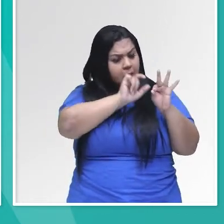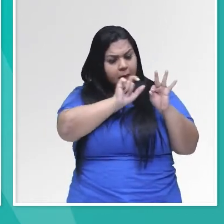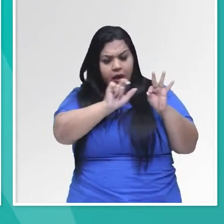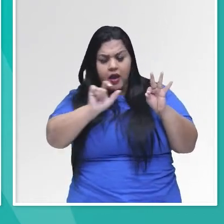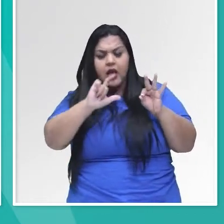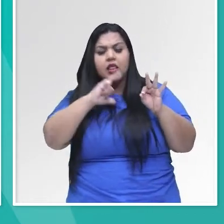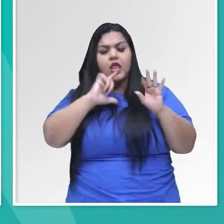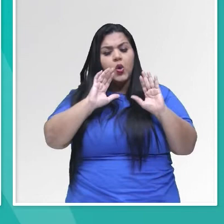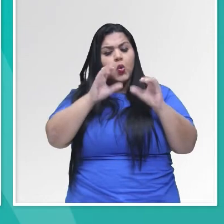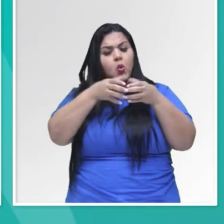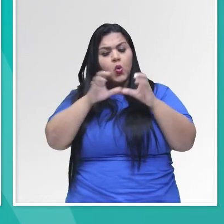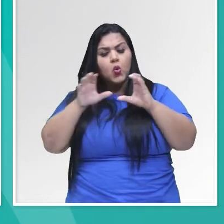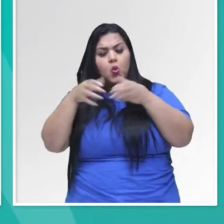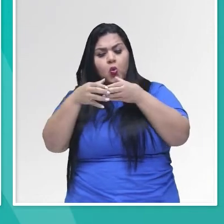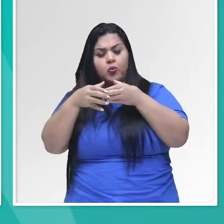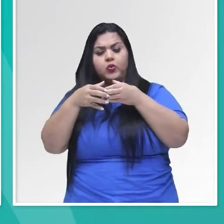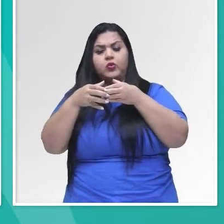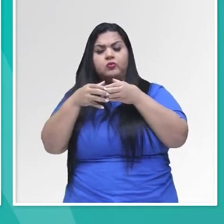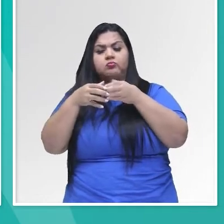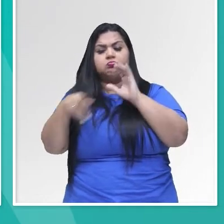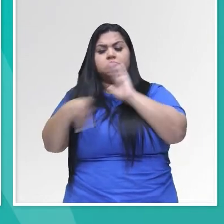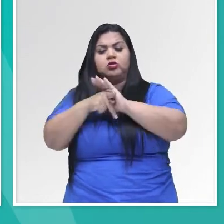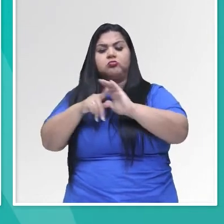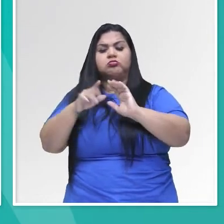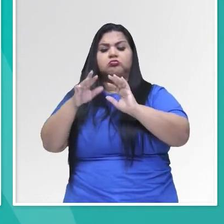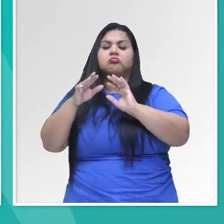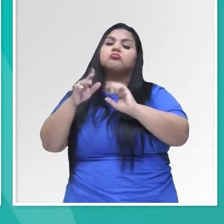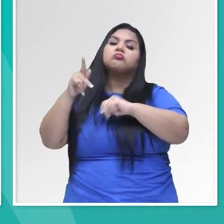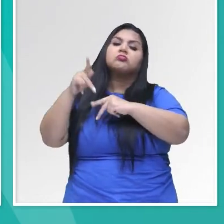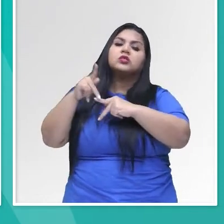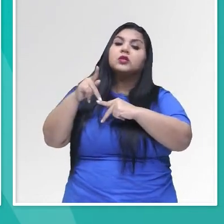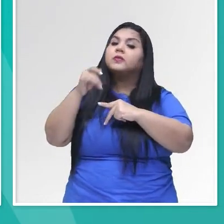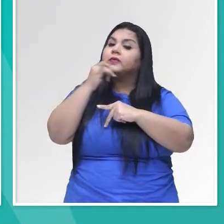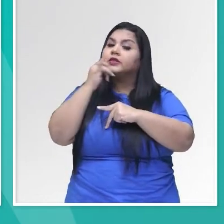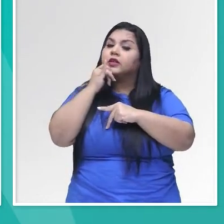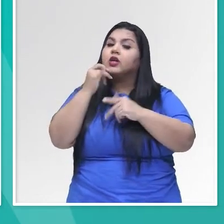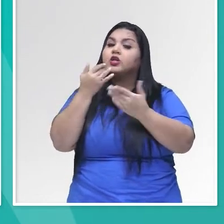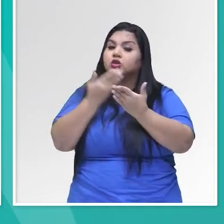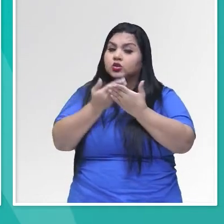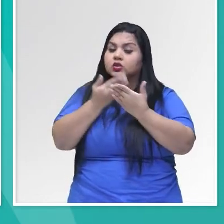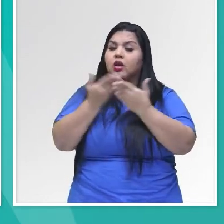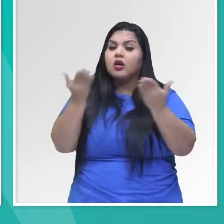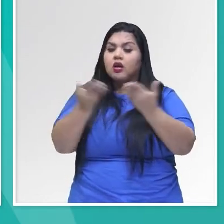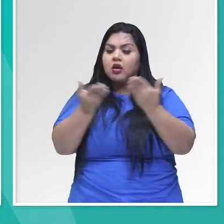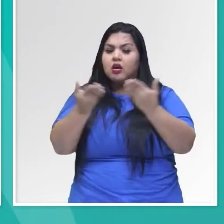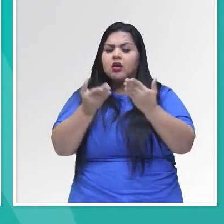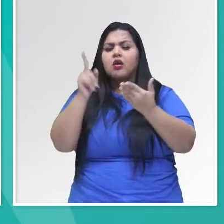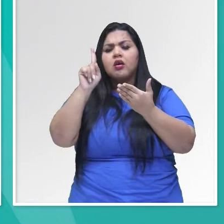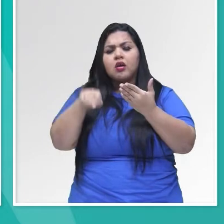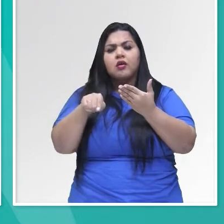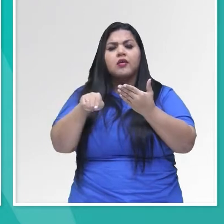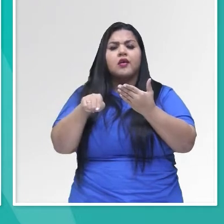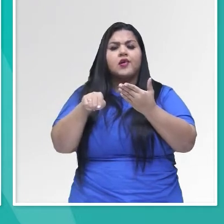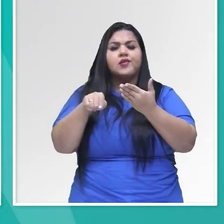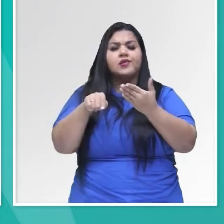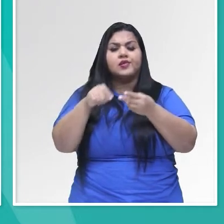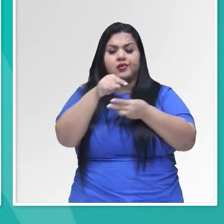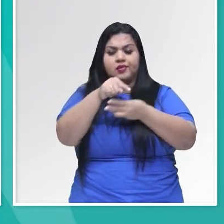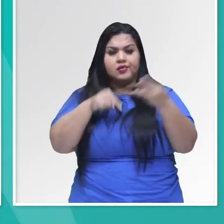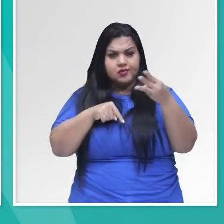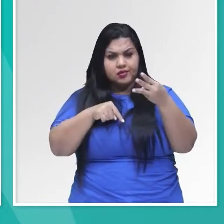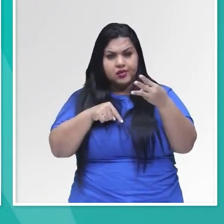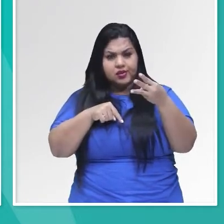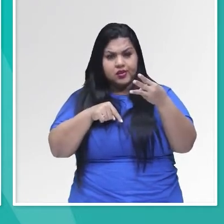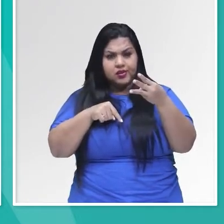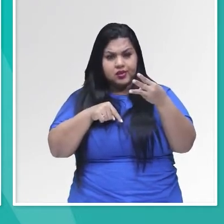grupo específico de preposição. Por exemplo, o que nós vamos estudar agora são suficientes 3